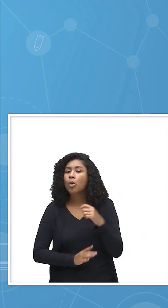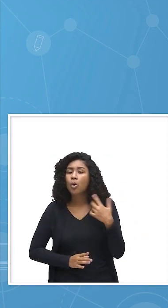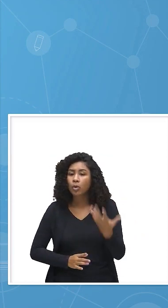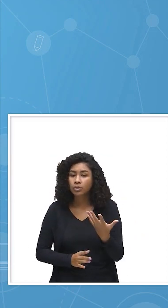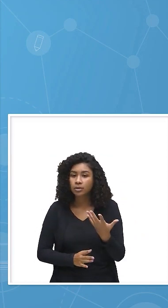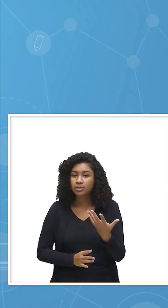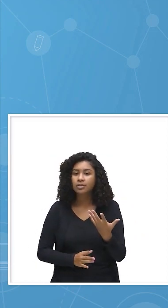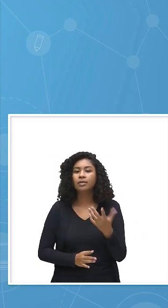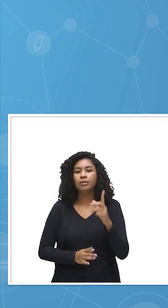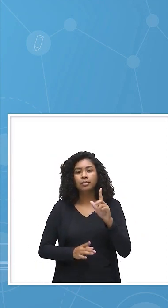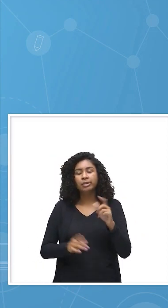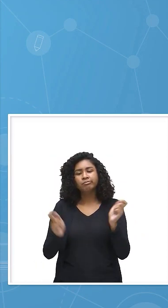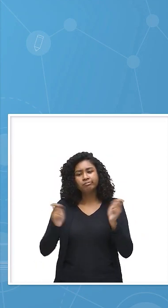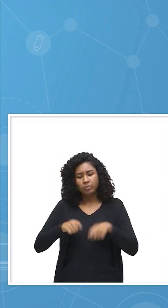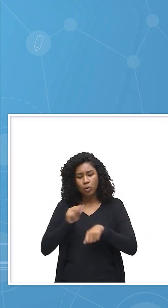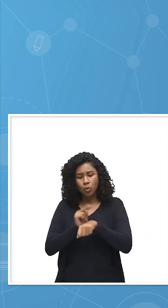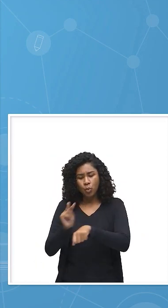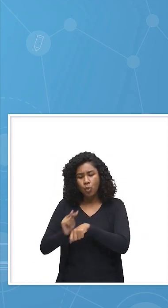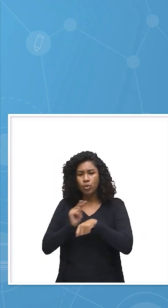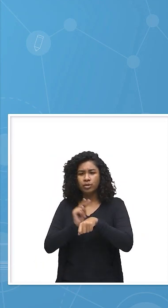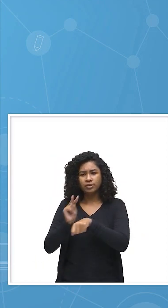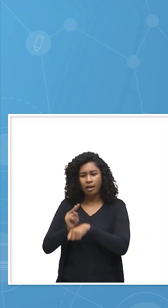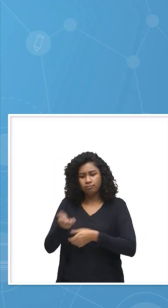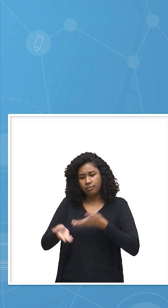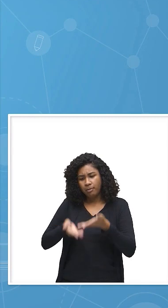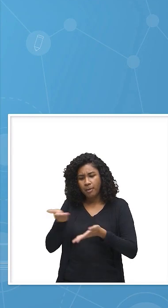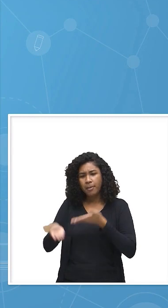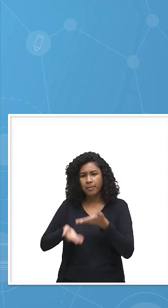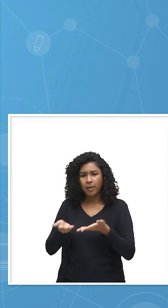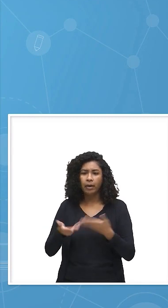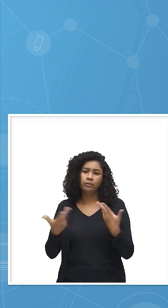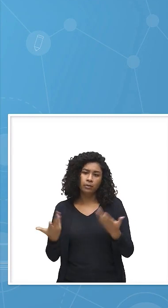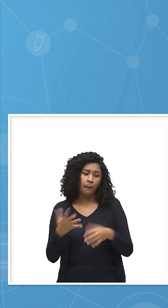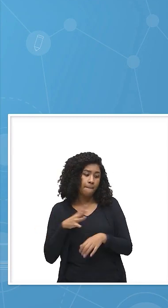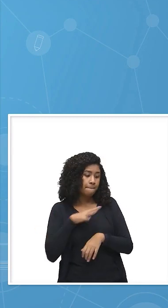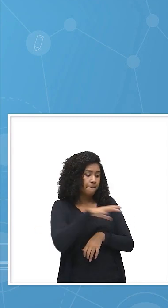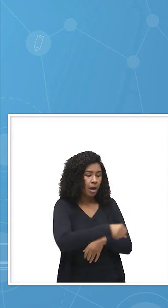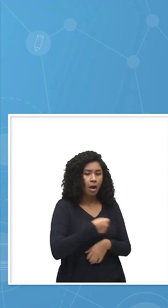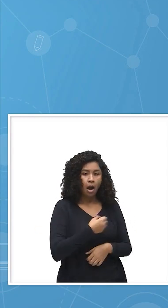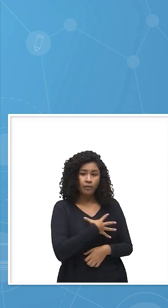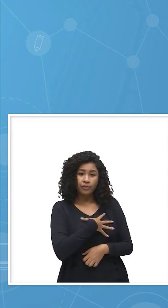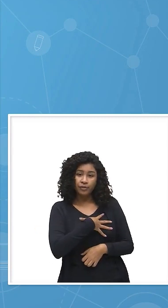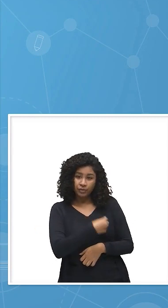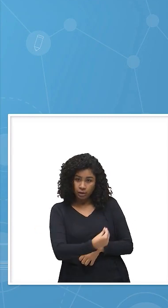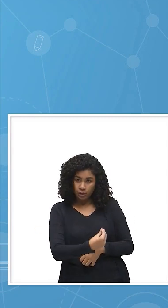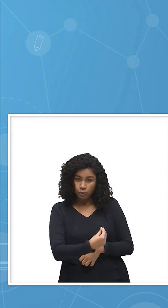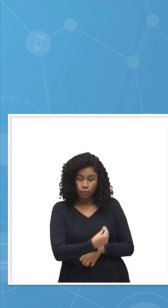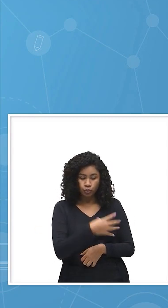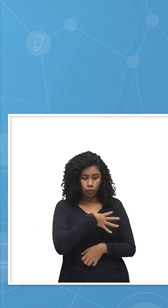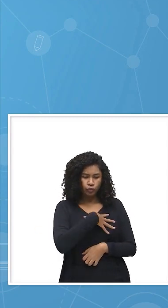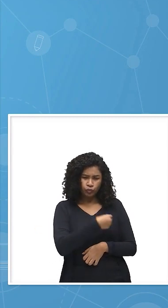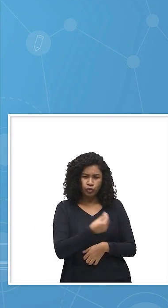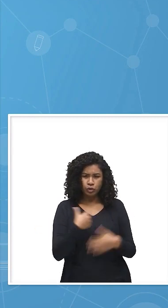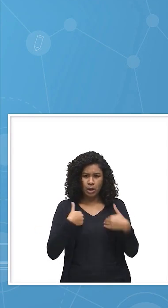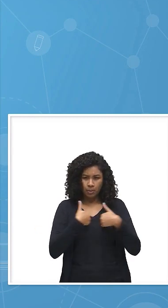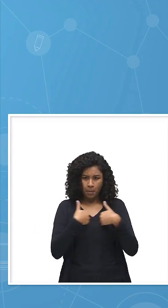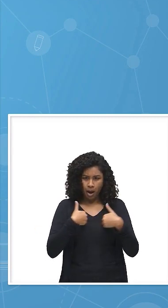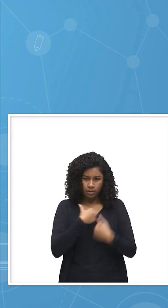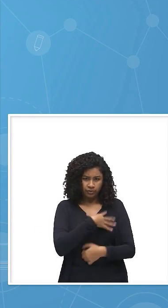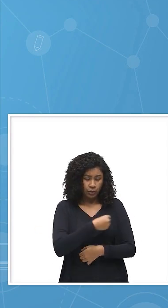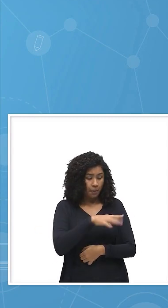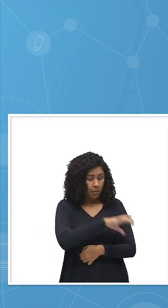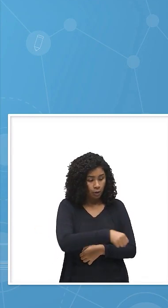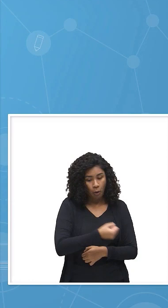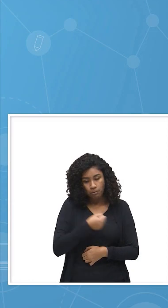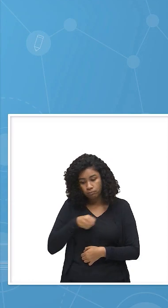ali os filhotes. Afastados esses filhotes da mãe, começaram a alimentar e isso levou aí à